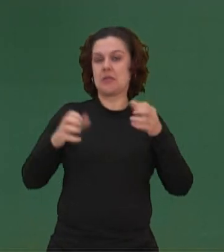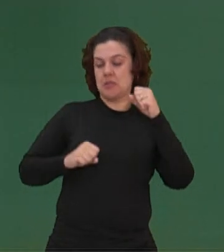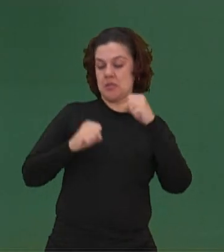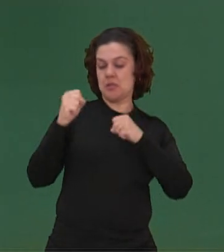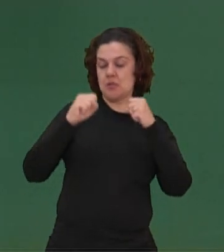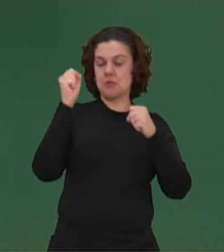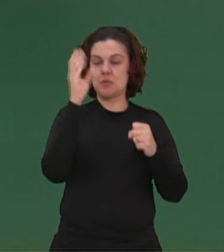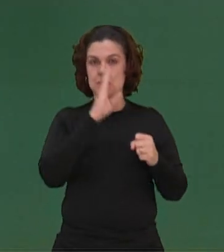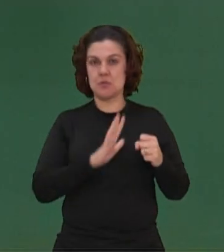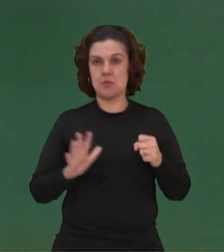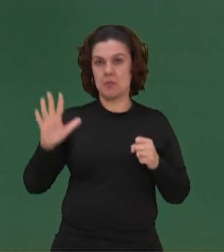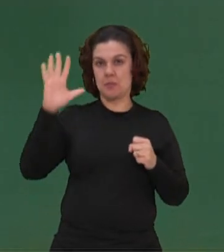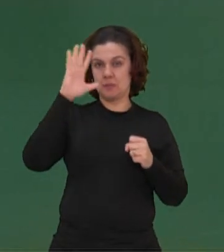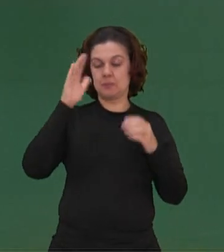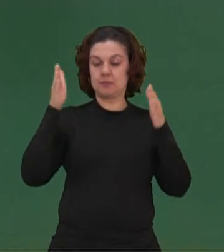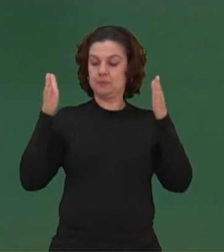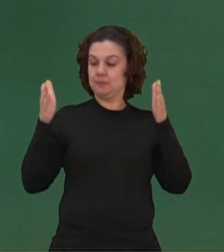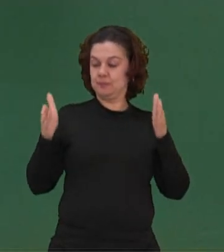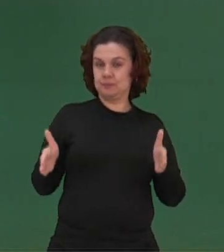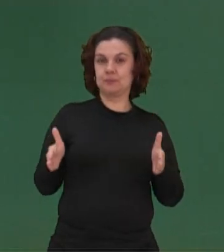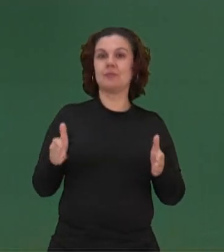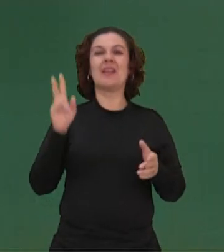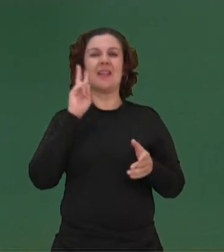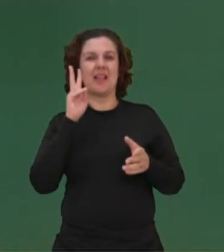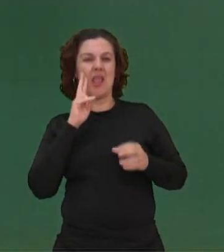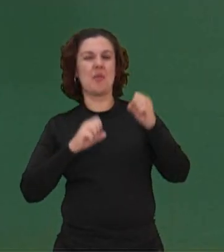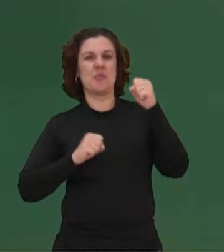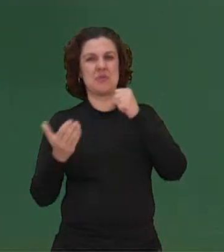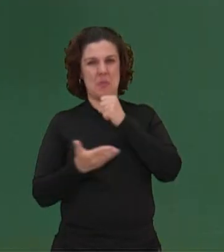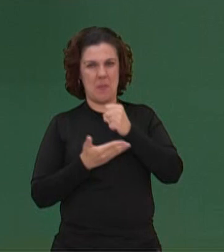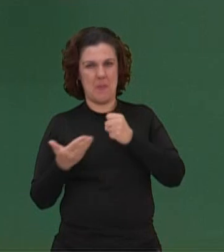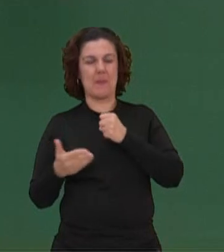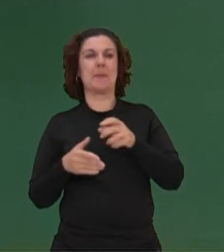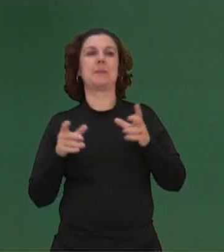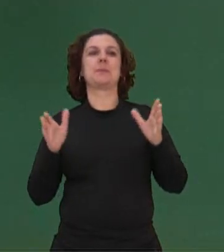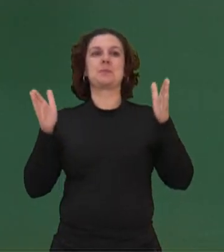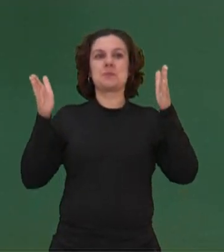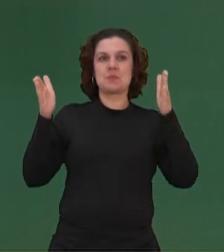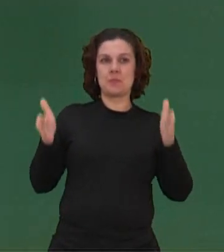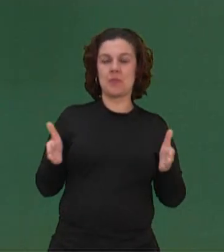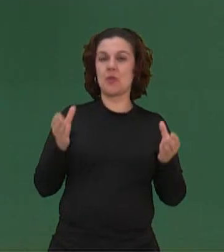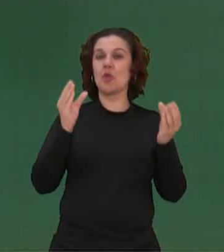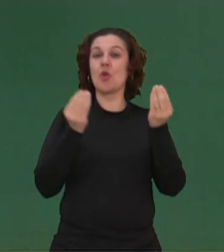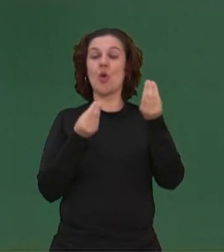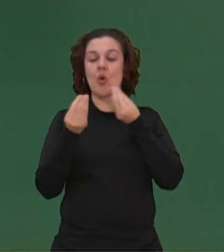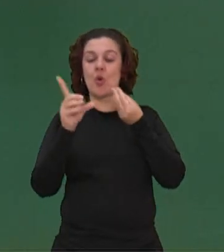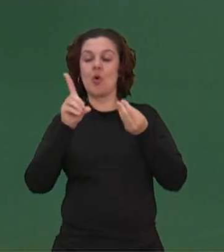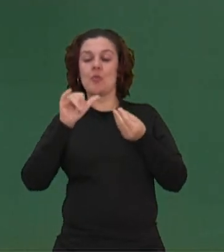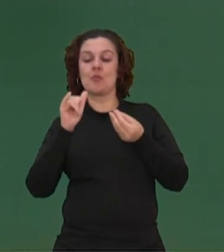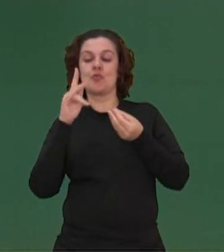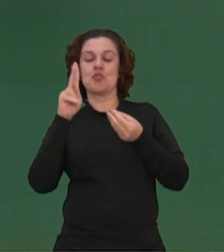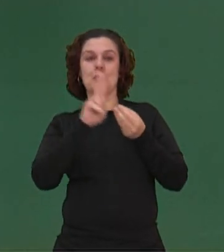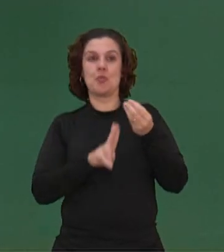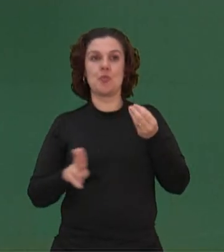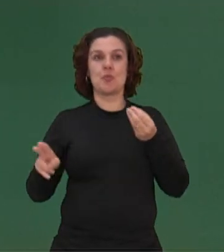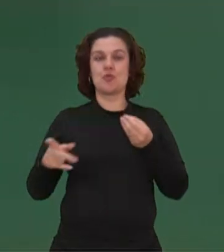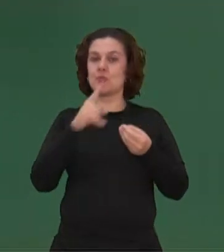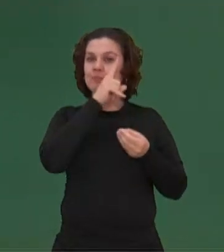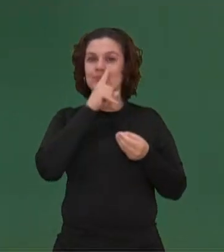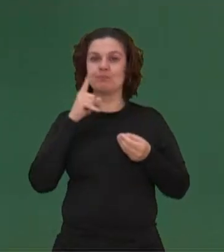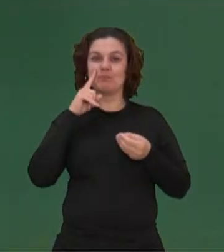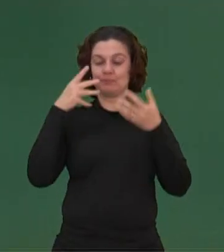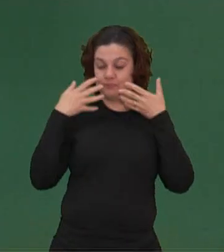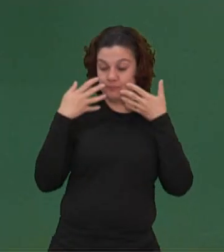industrialização nacional, nacional desenvolvimentismo, indústria de base. Como o DIP lidou com a censura e com a